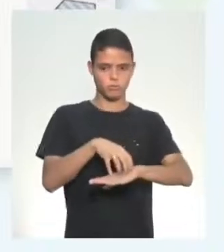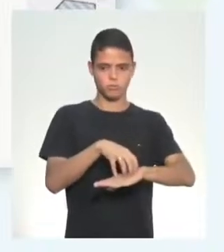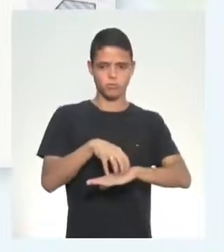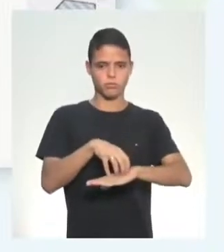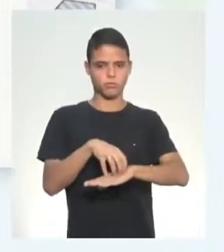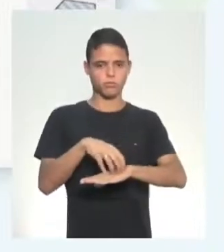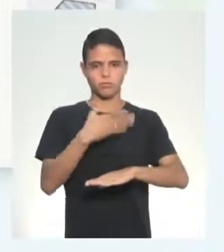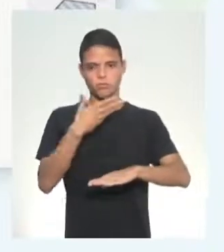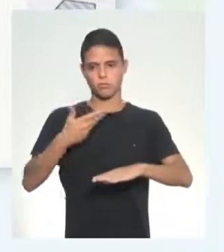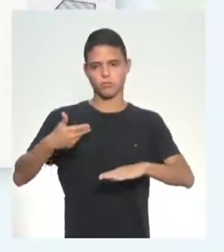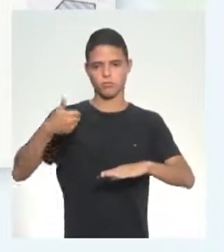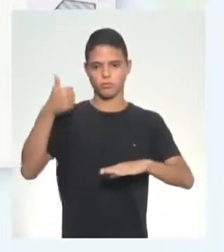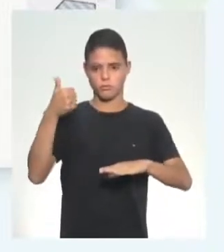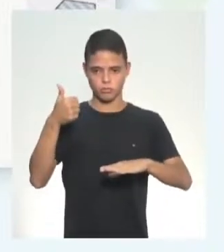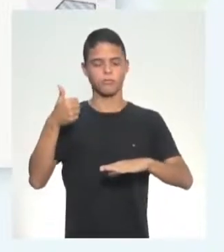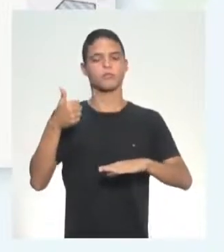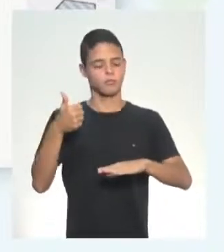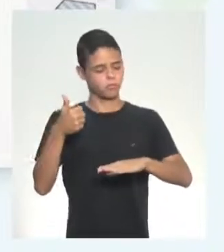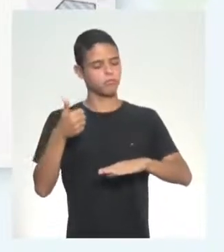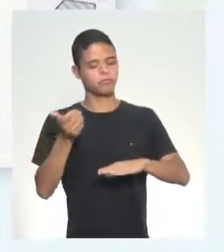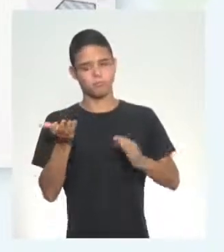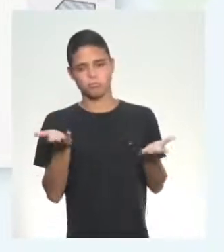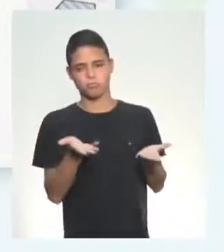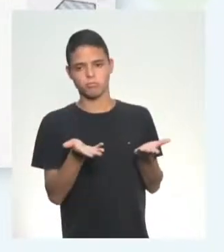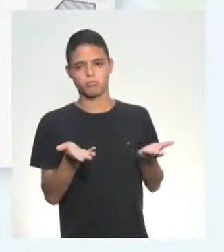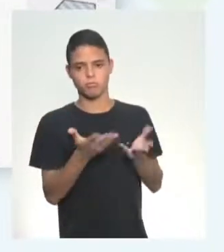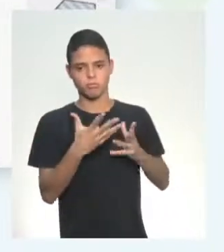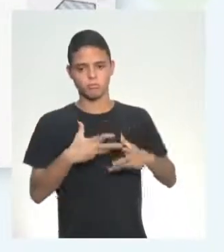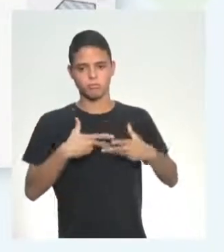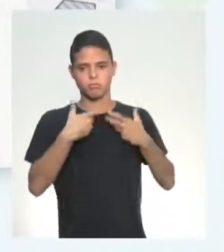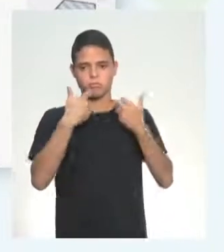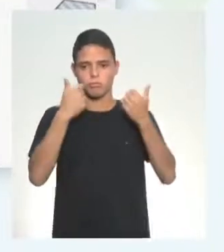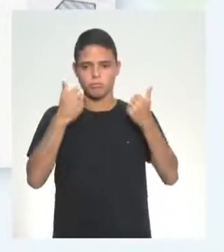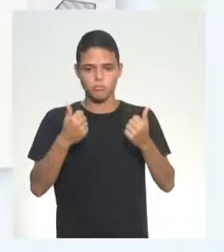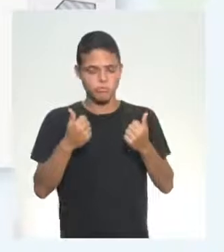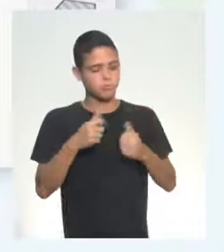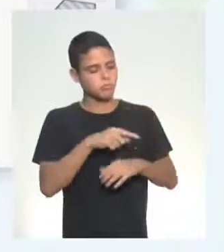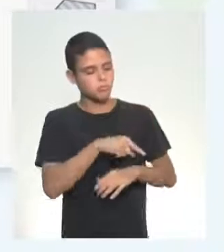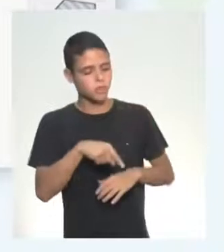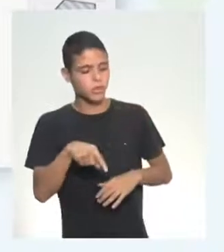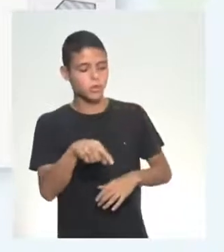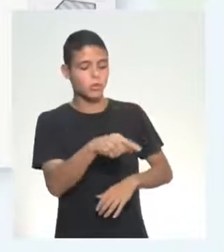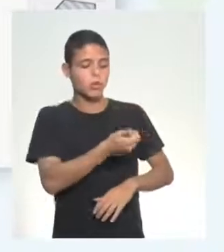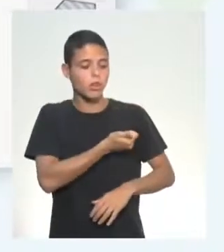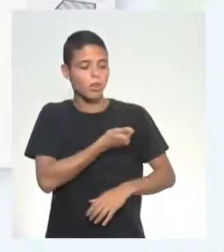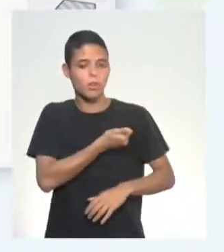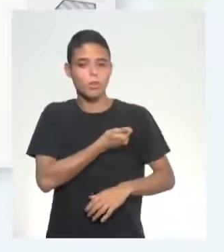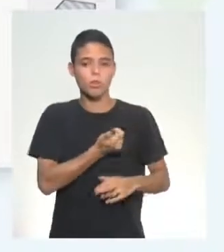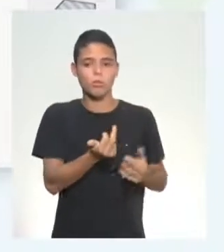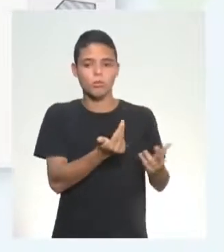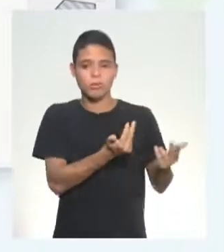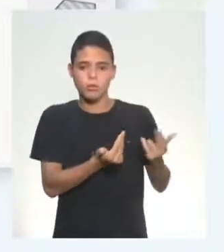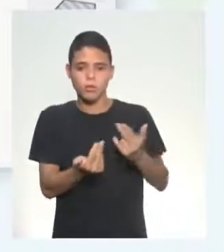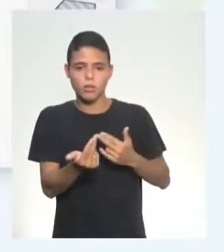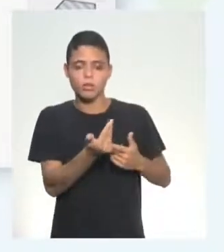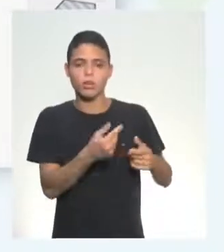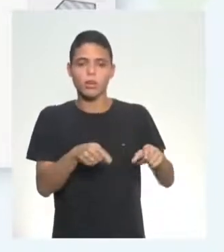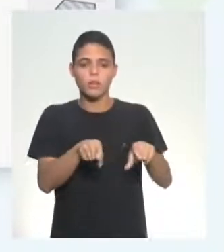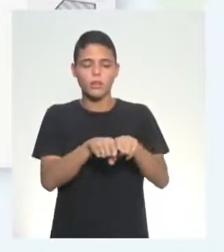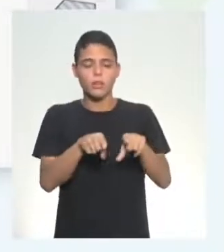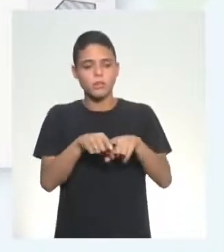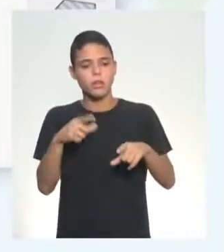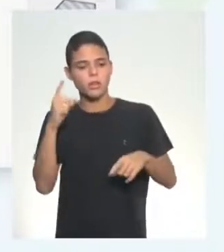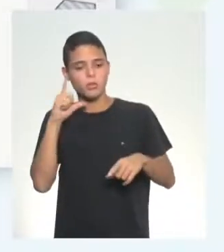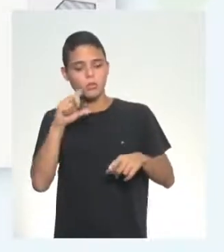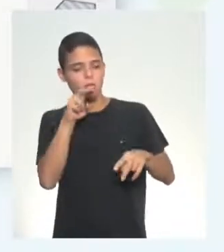Agora todos os lados estão com a mesma medida. Veja que eu consigo visualizar a peça que está em